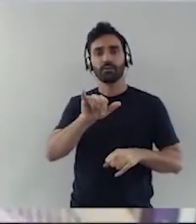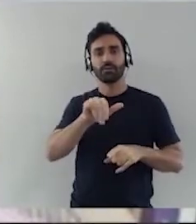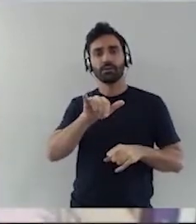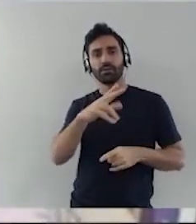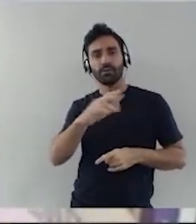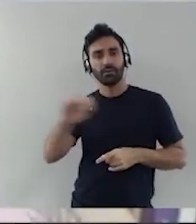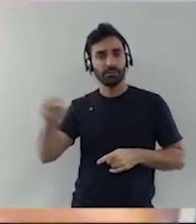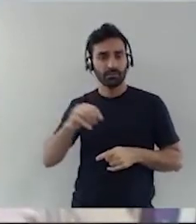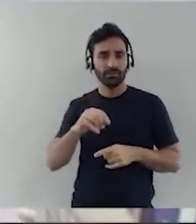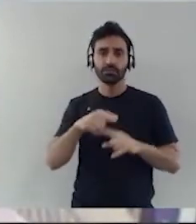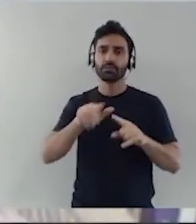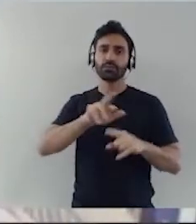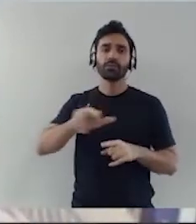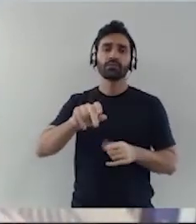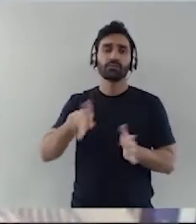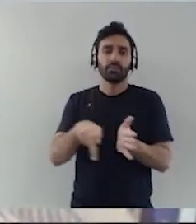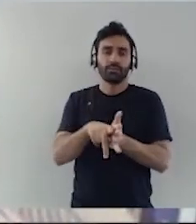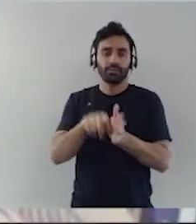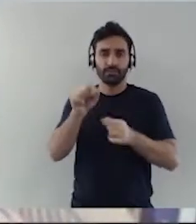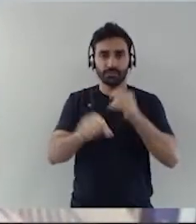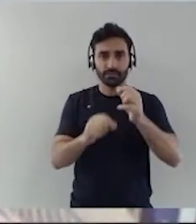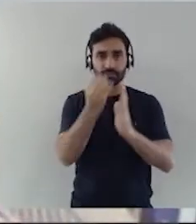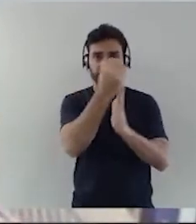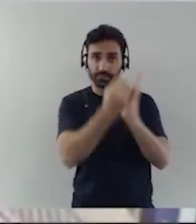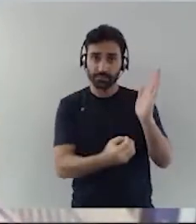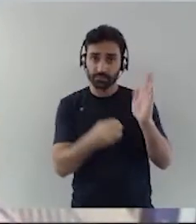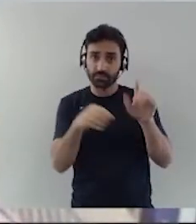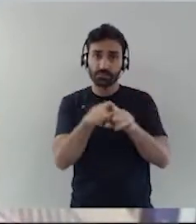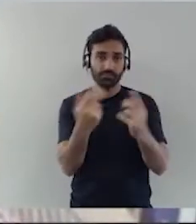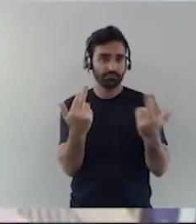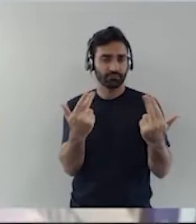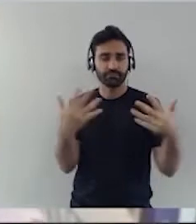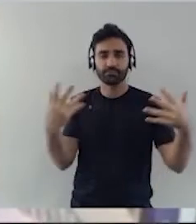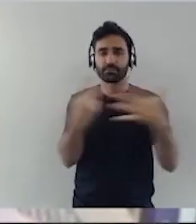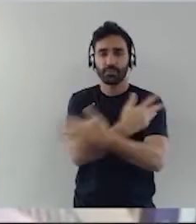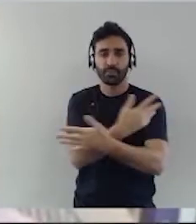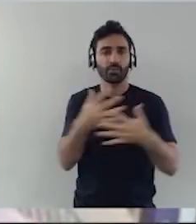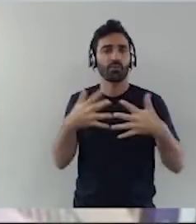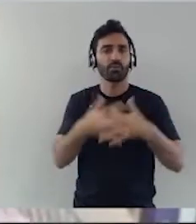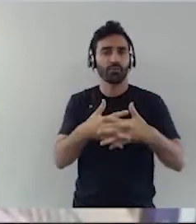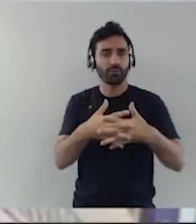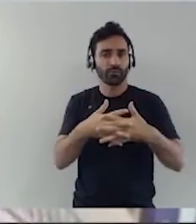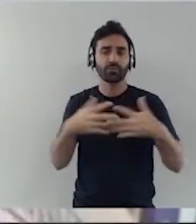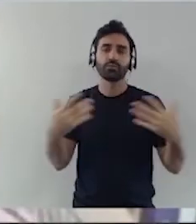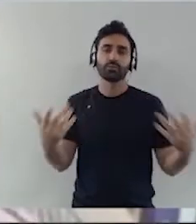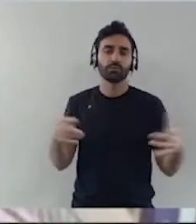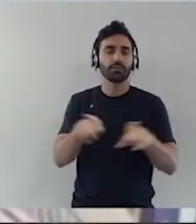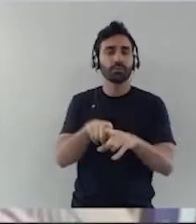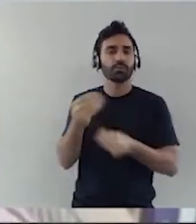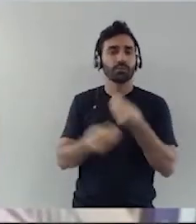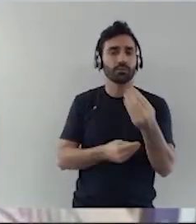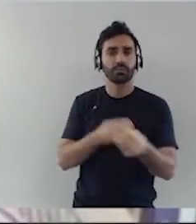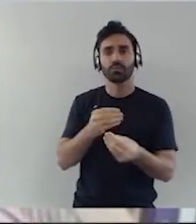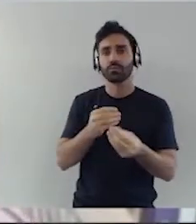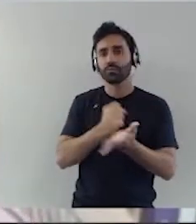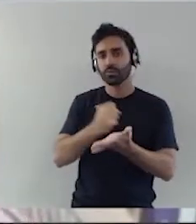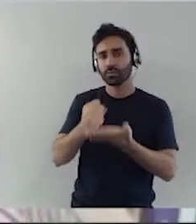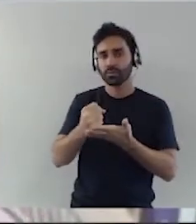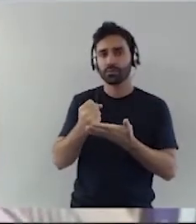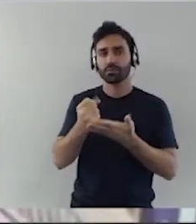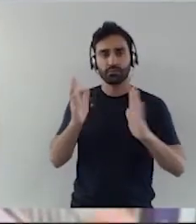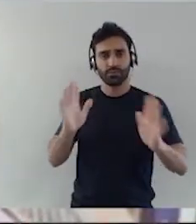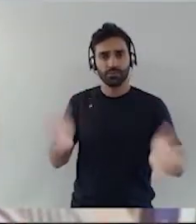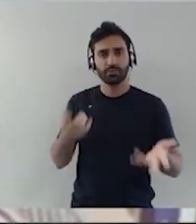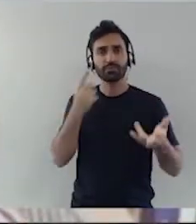não é. O sigilo do orçamento também causou muita confusão. Com relação à execução dos contratos, também